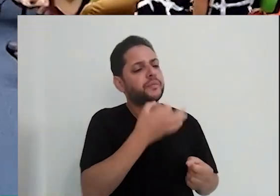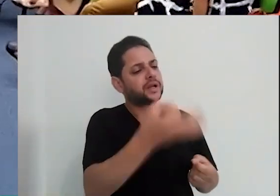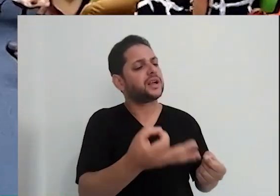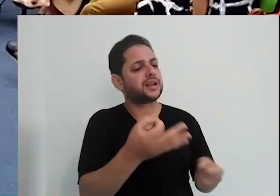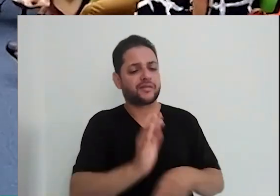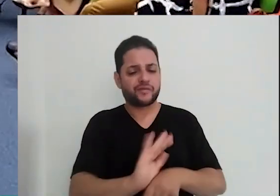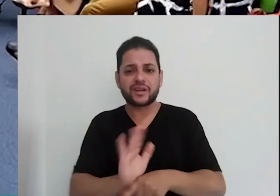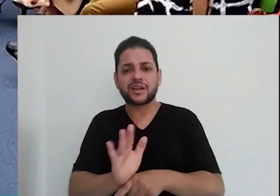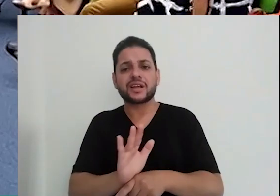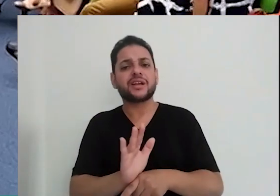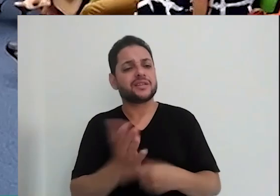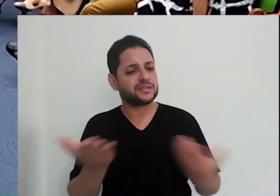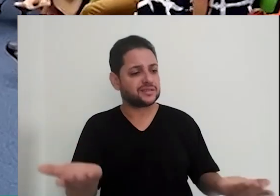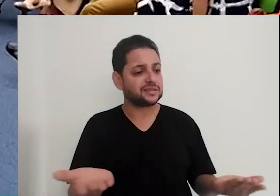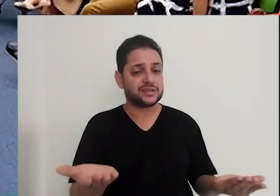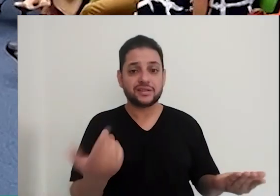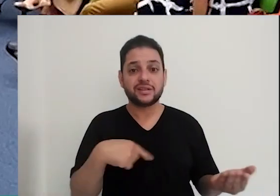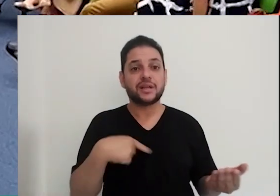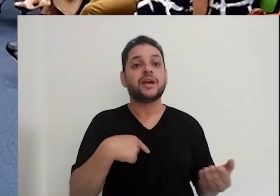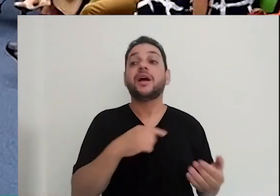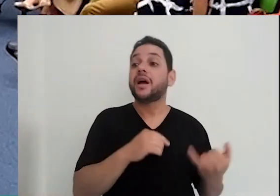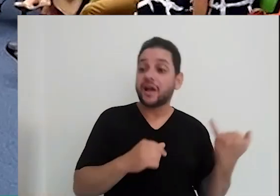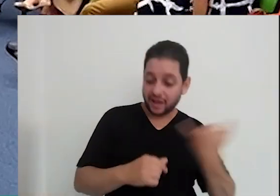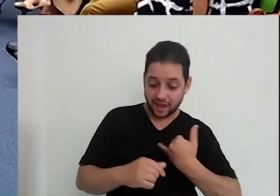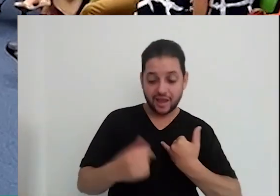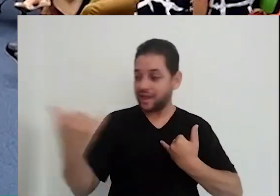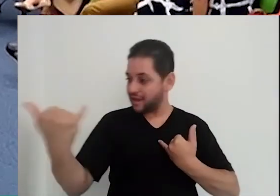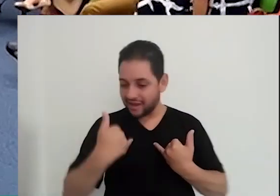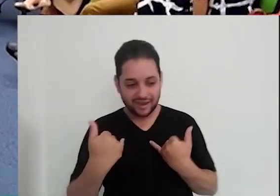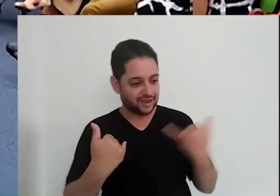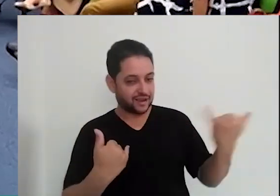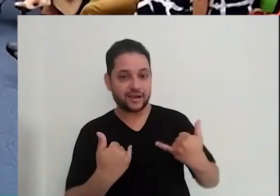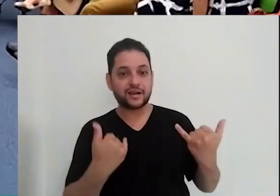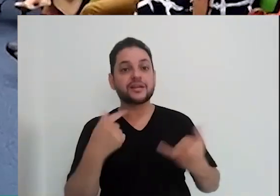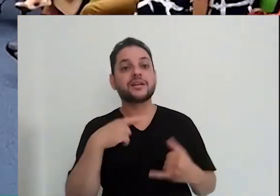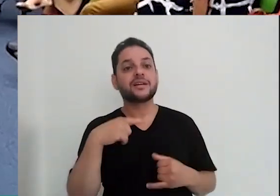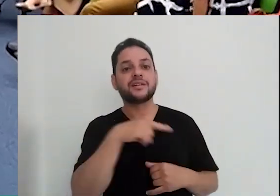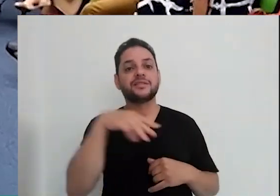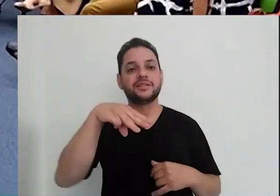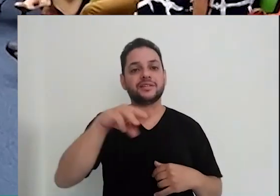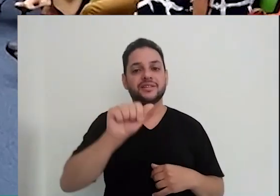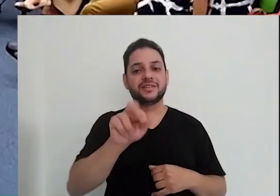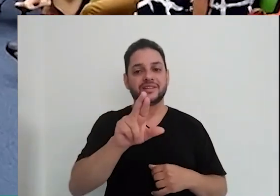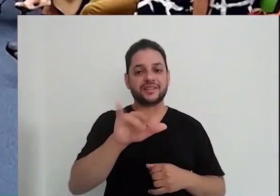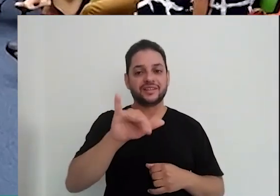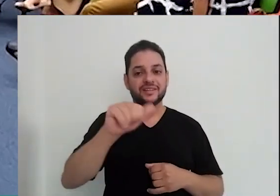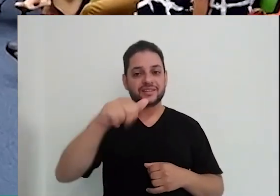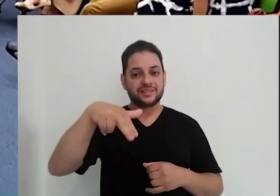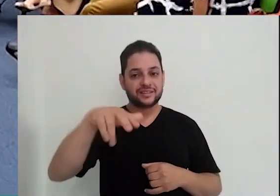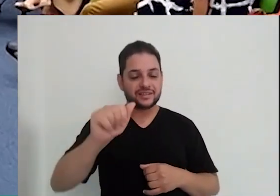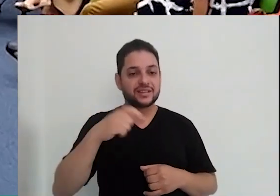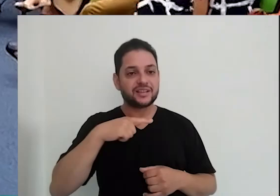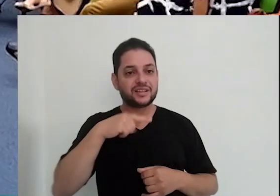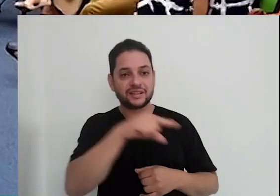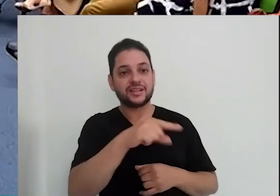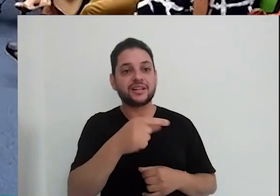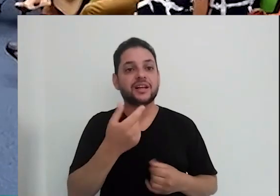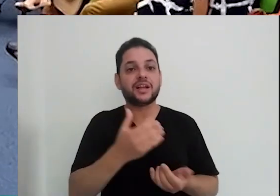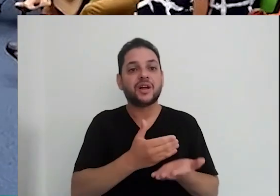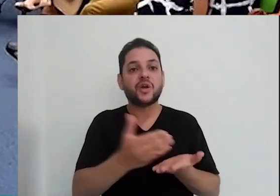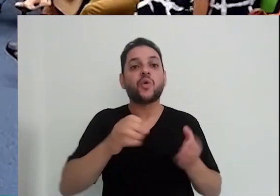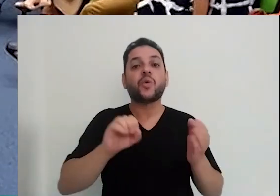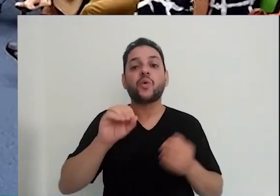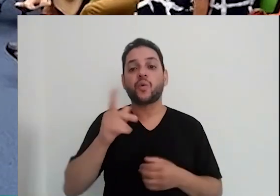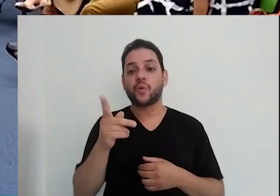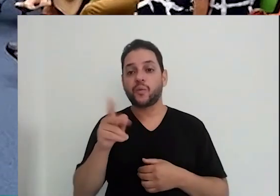gente vai muito nisso na dica então a Mariana me est falando que ela ouviu começou a ouvir o o praia